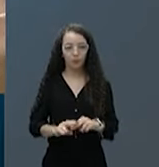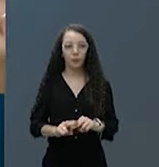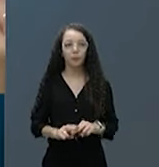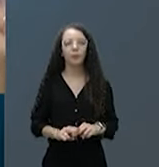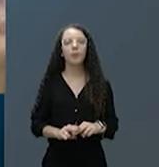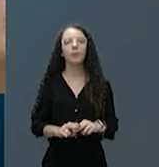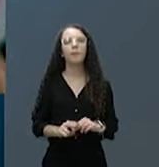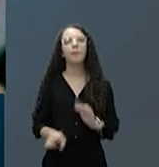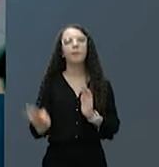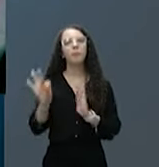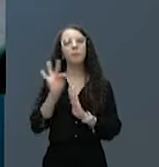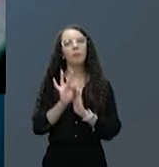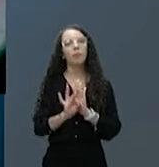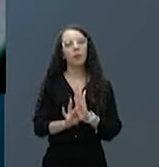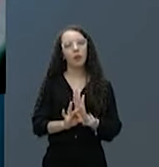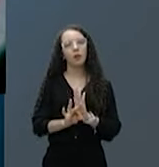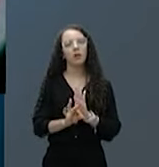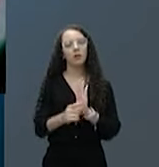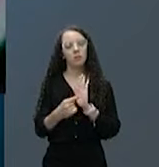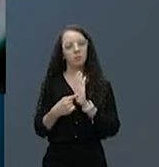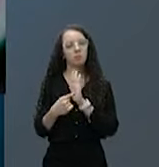essa manifestação